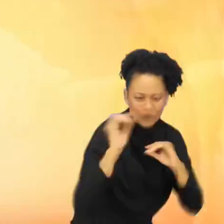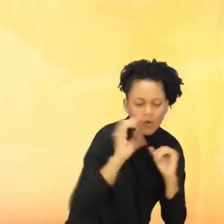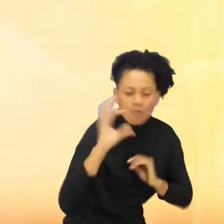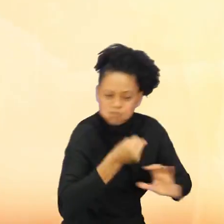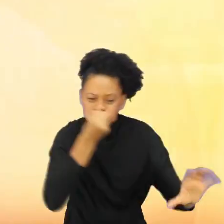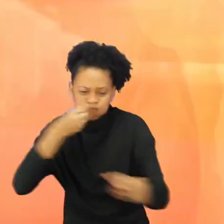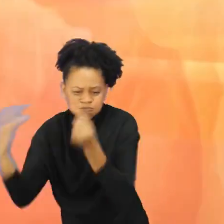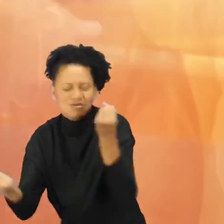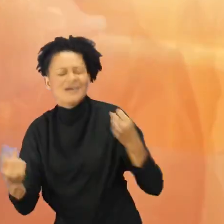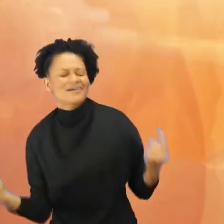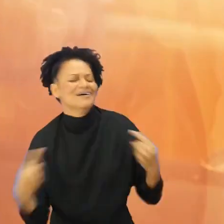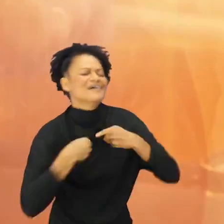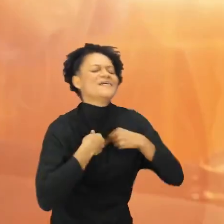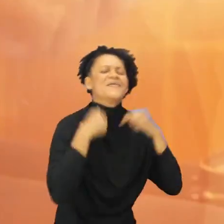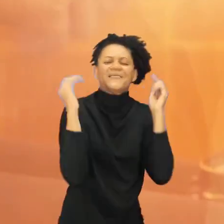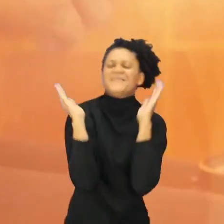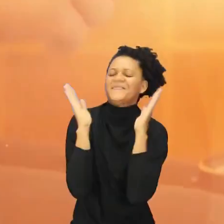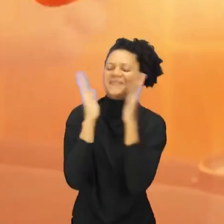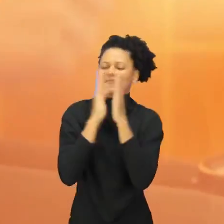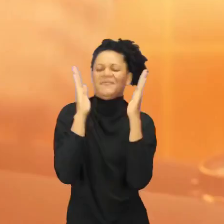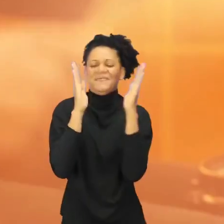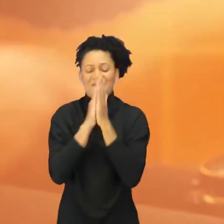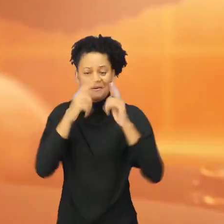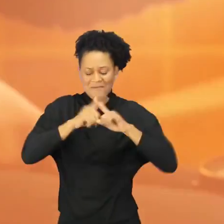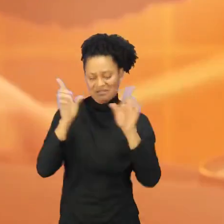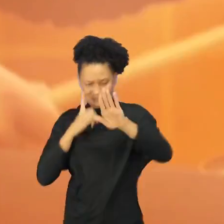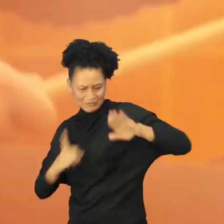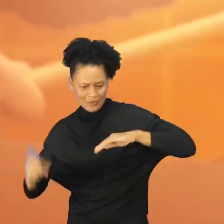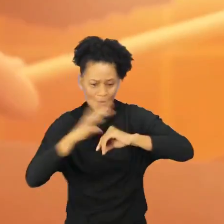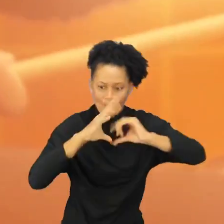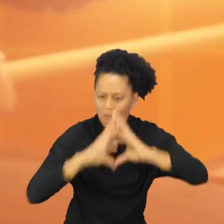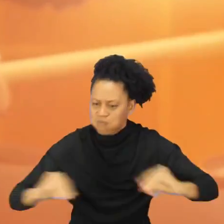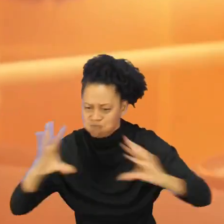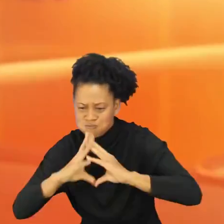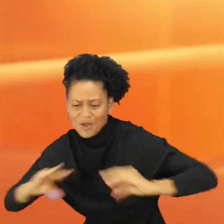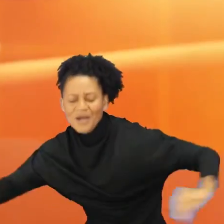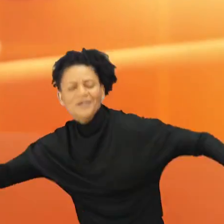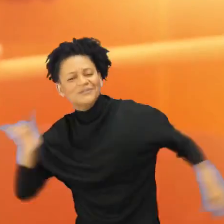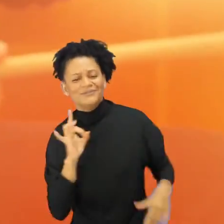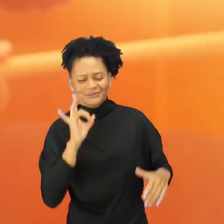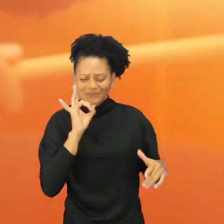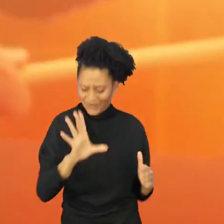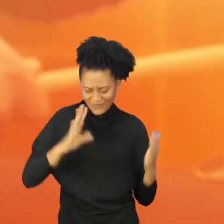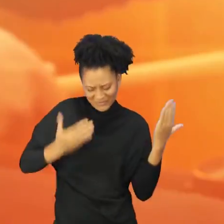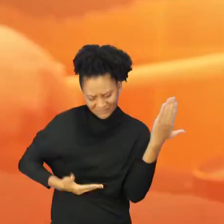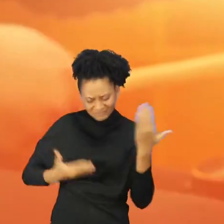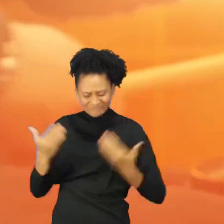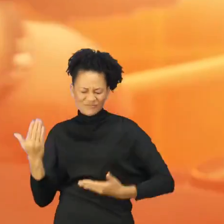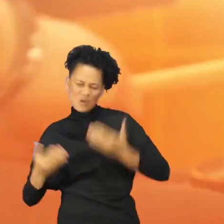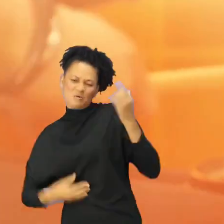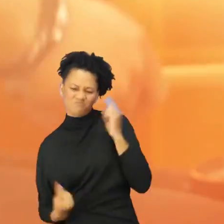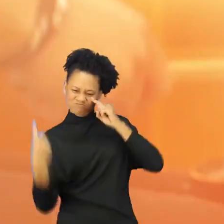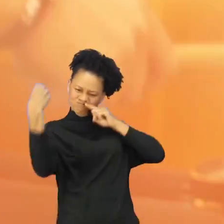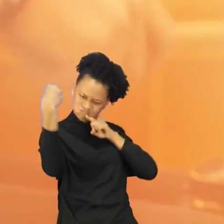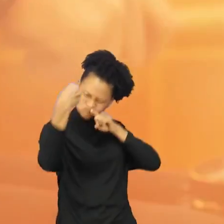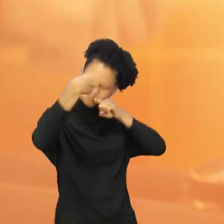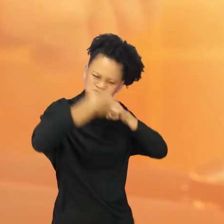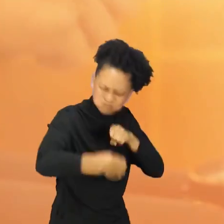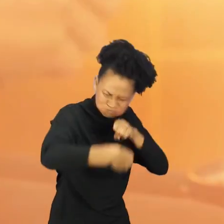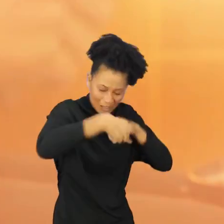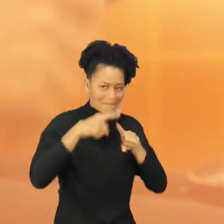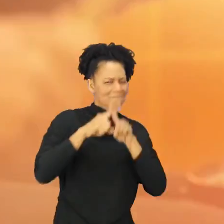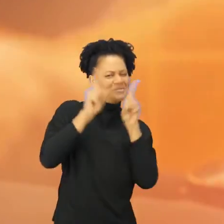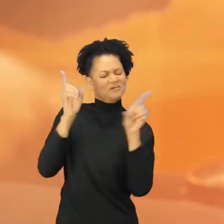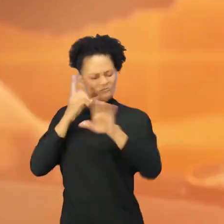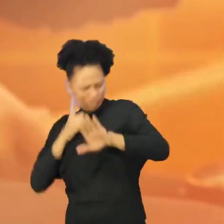oro, mas quem cura é Deus Sou apenas instrumento Teu Eu enfrento, mas quem